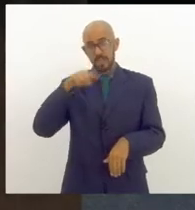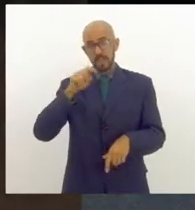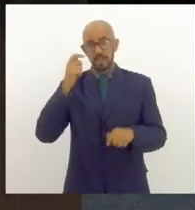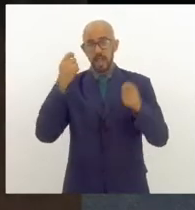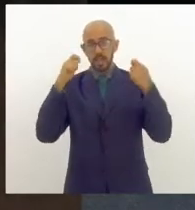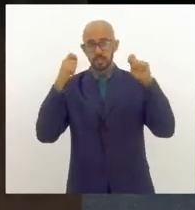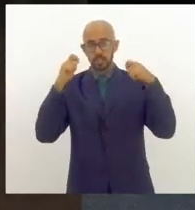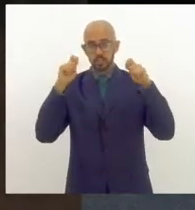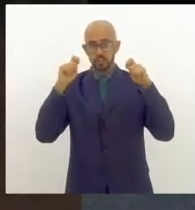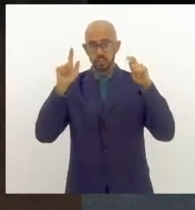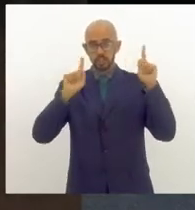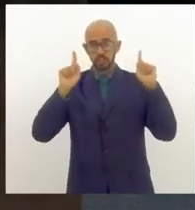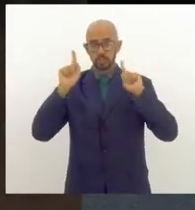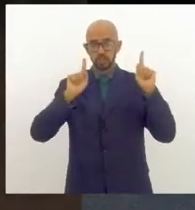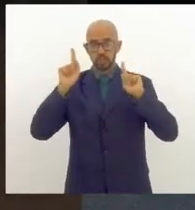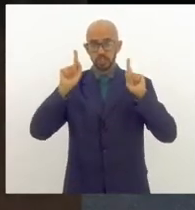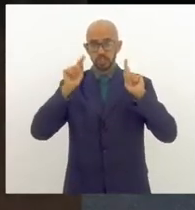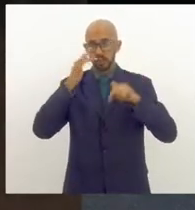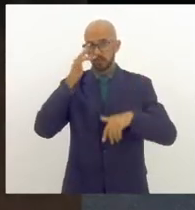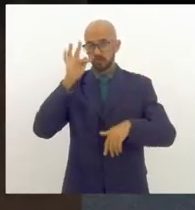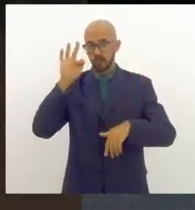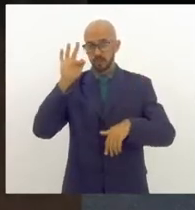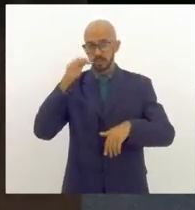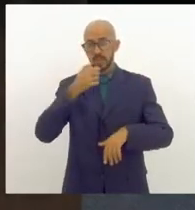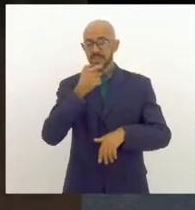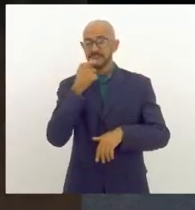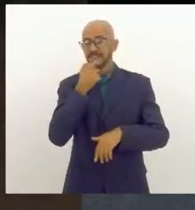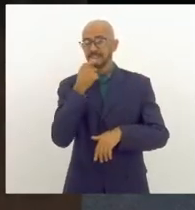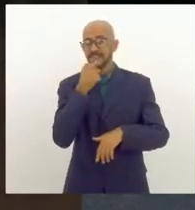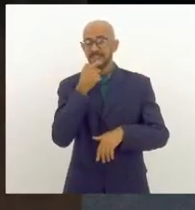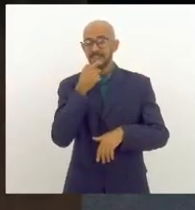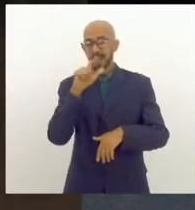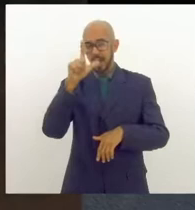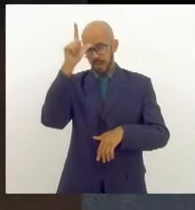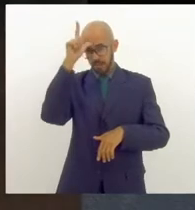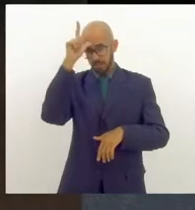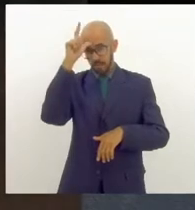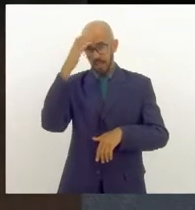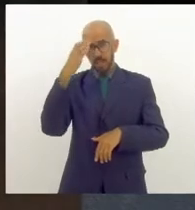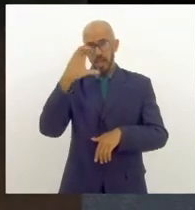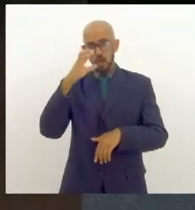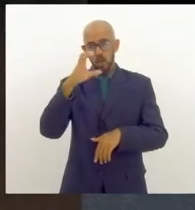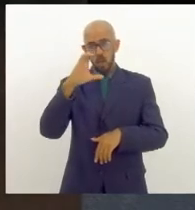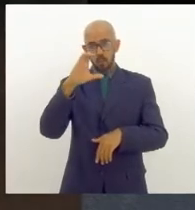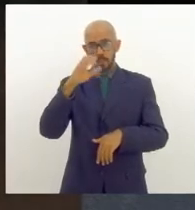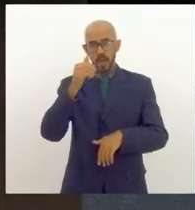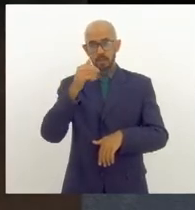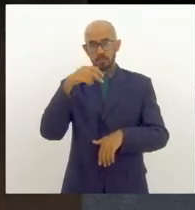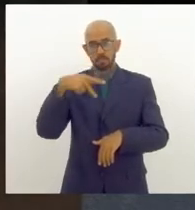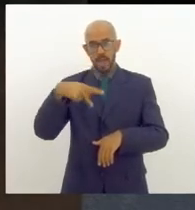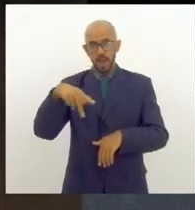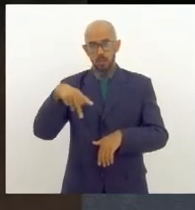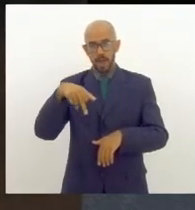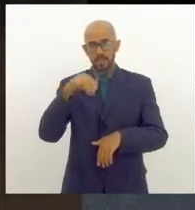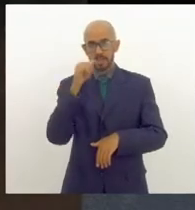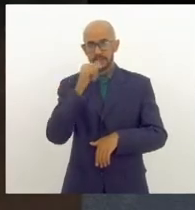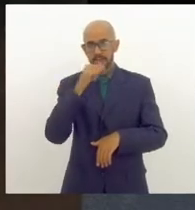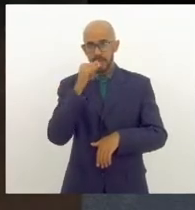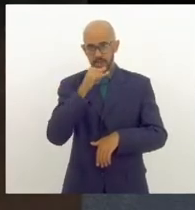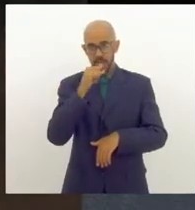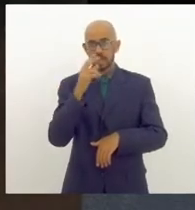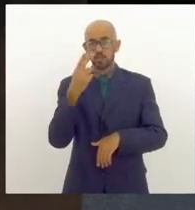Argentina, Chile, França, Inglaterra, Alemanha, Colômbia, Paraguai, Itália e